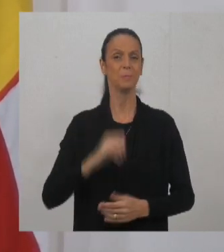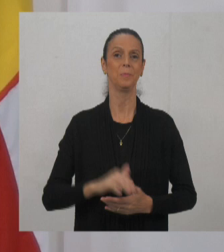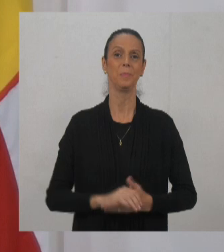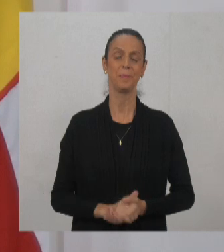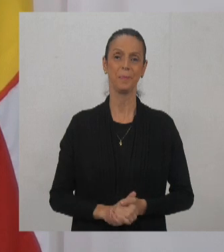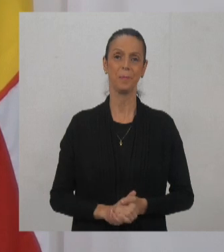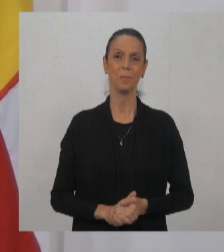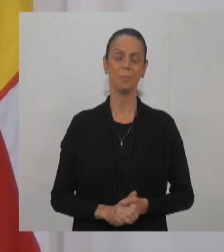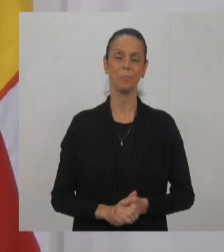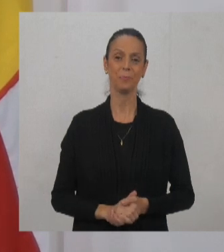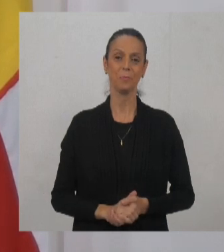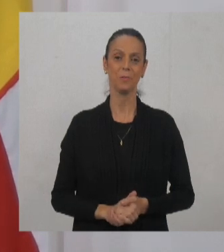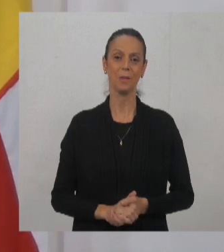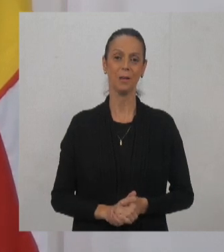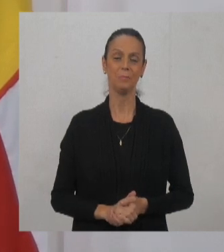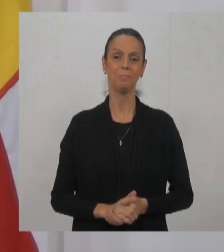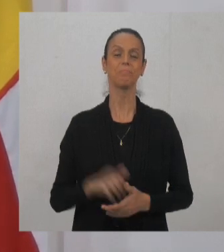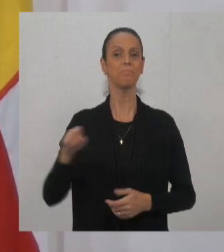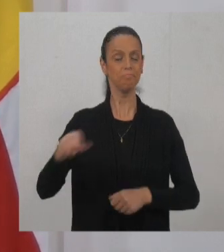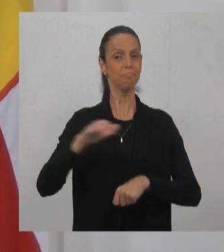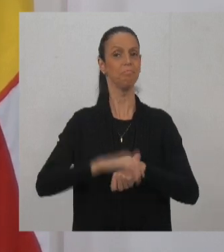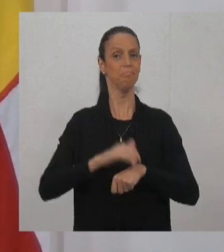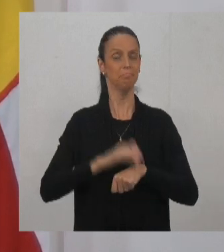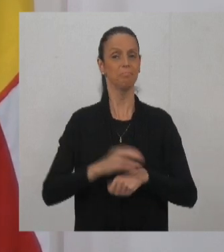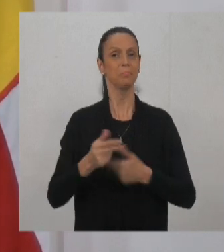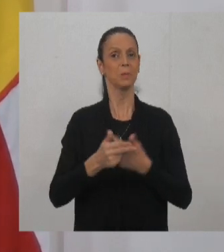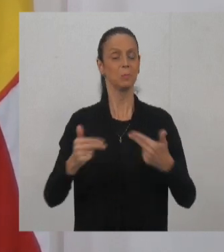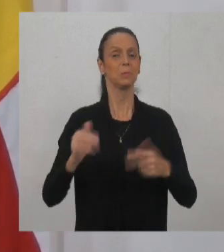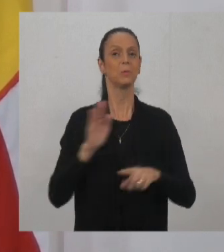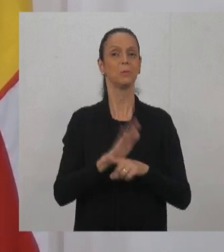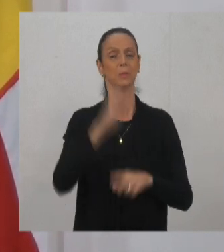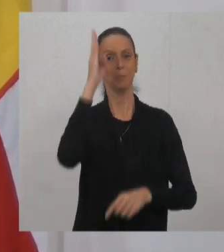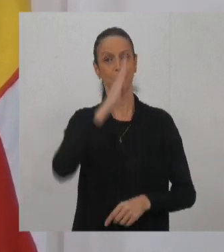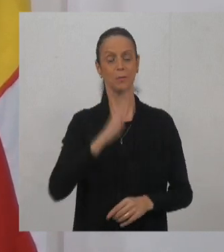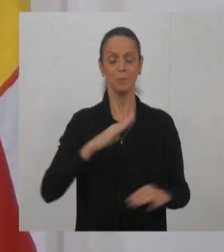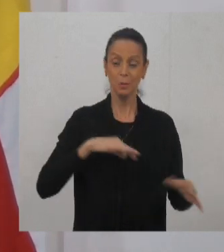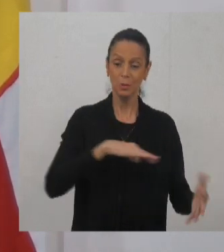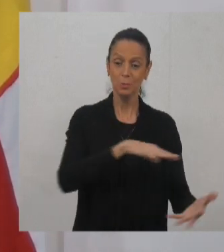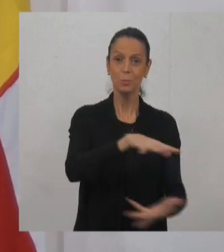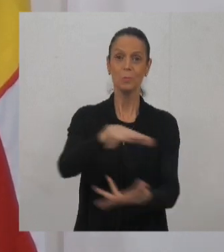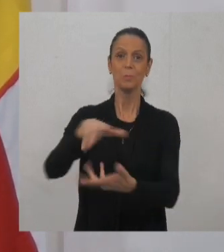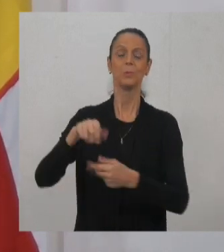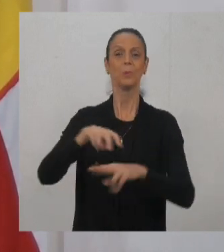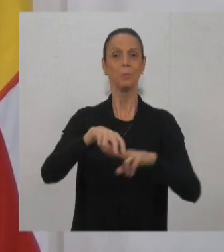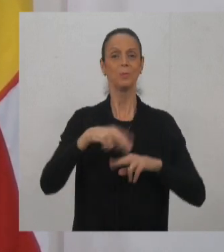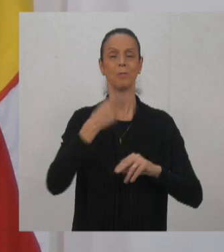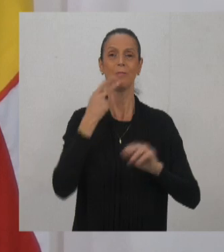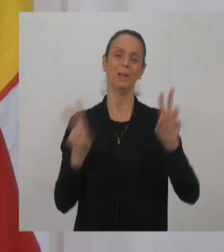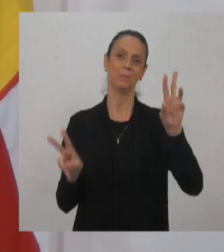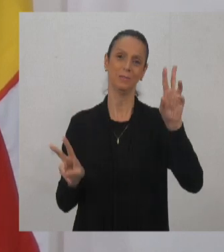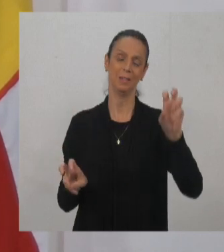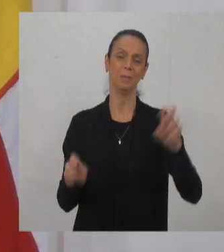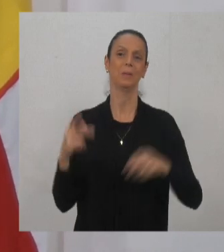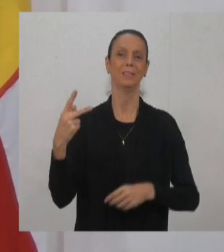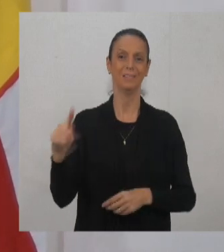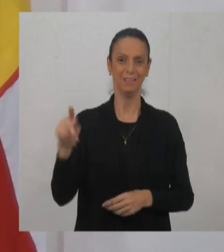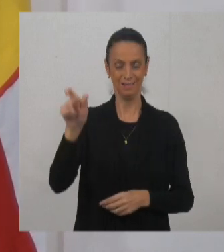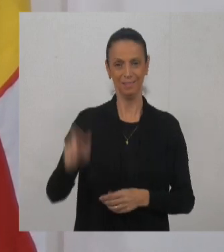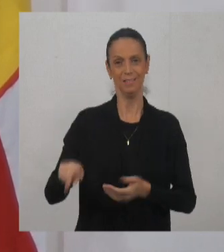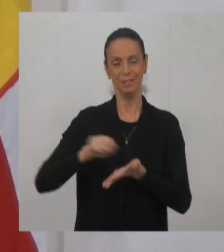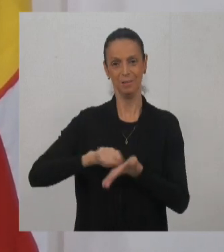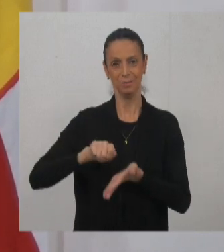e que fez muitas coisas em prol do Brasil e do mundo, por isso que cito esse